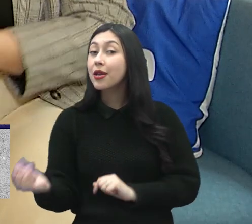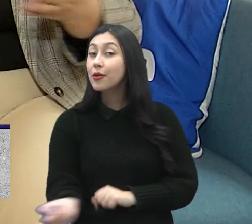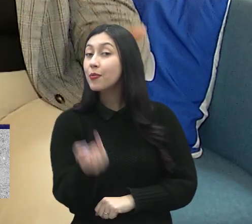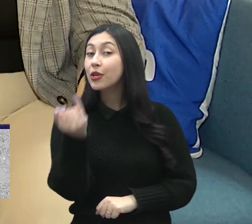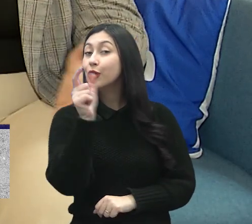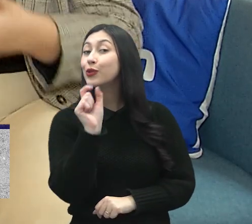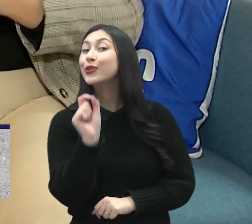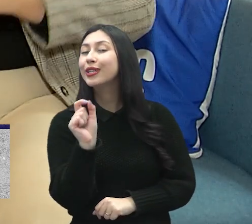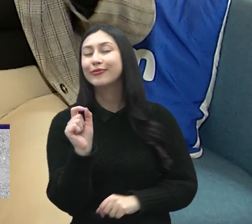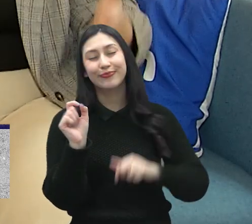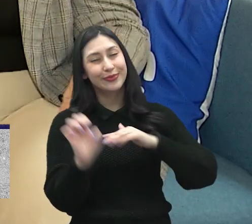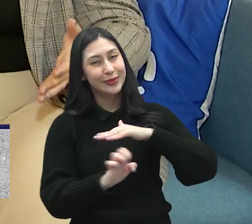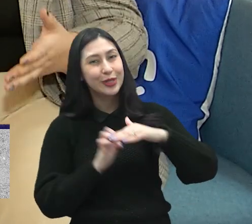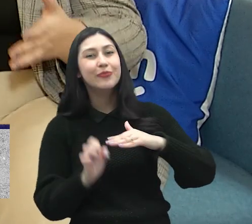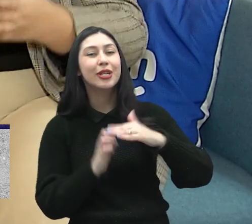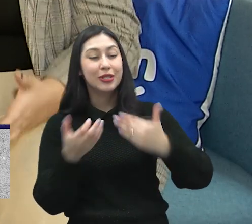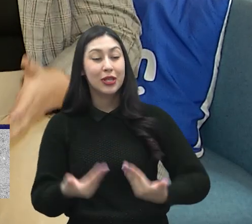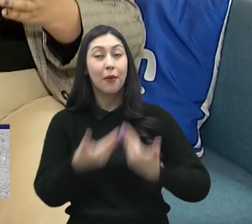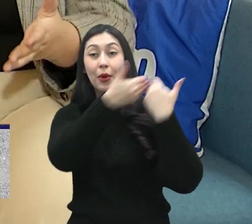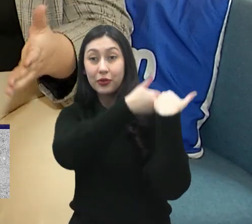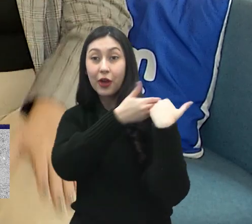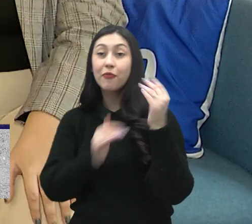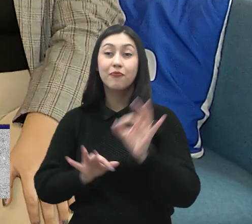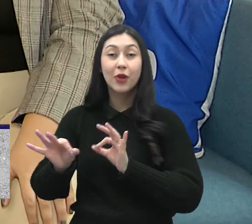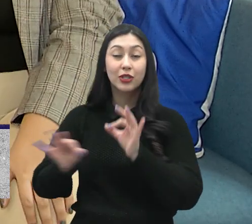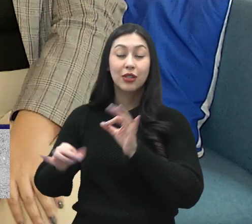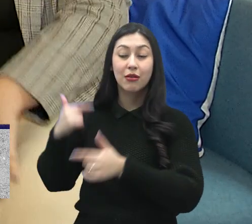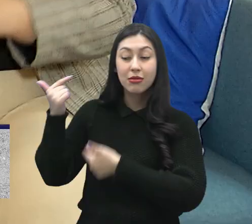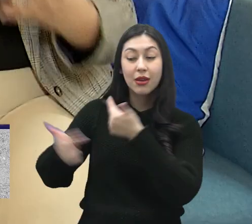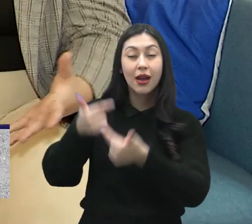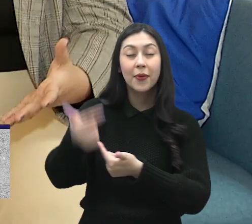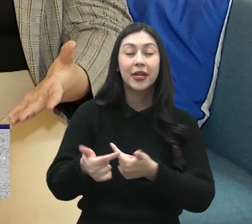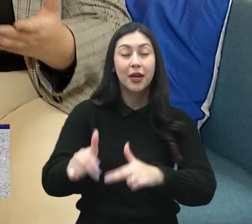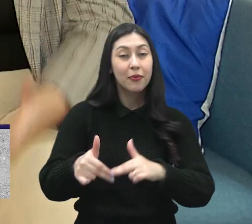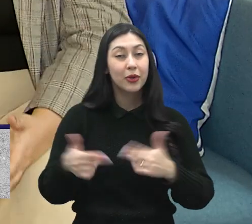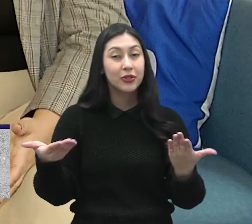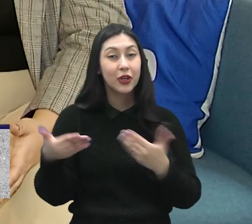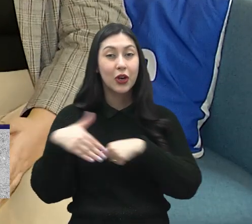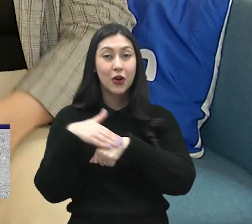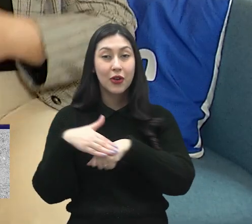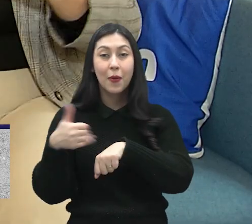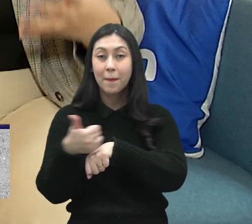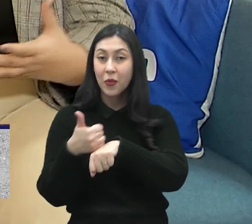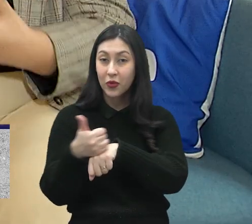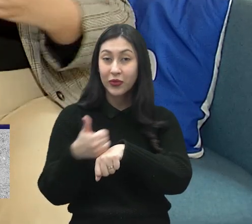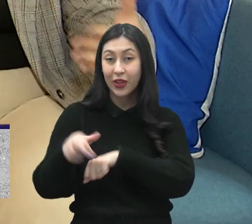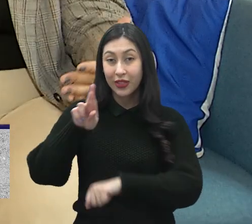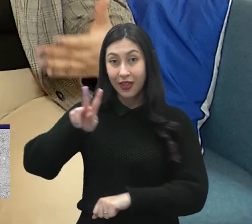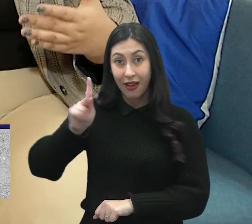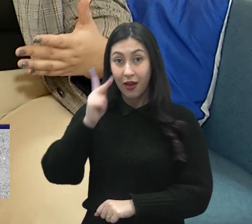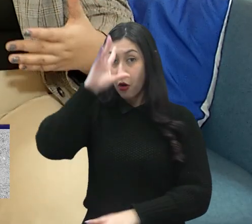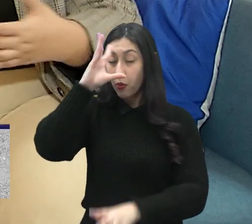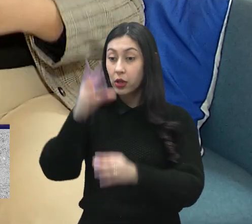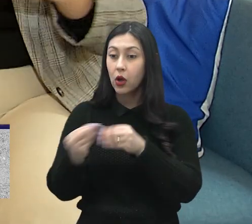justamente a empresa, a empresa que toma conta desse plano de carreira. Então agora a gente vai conversar com os profissionais de RH aqui dessa empresa para entender como é que